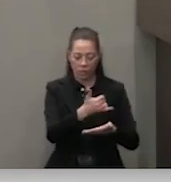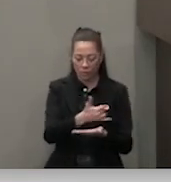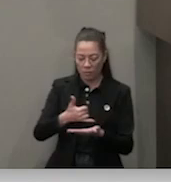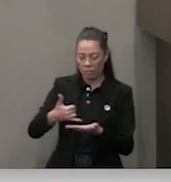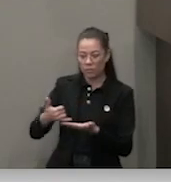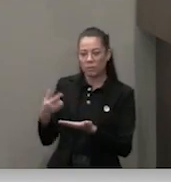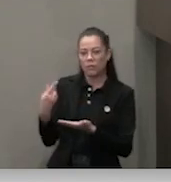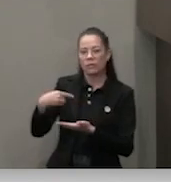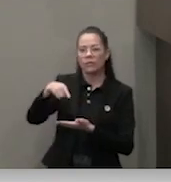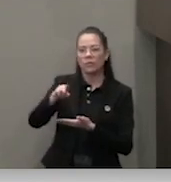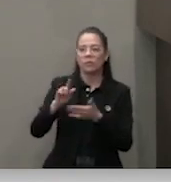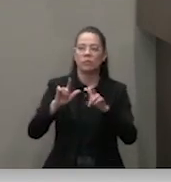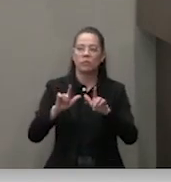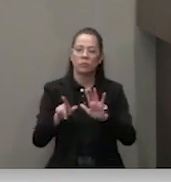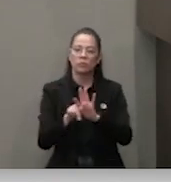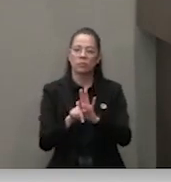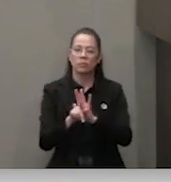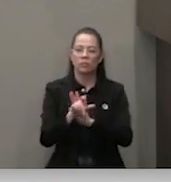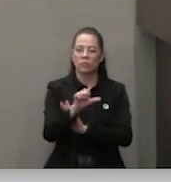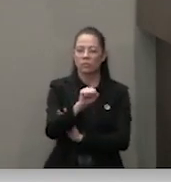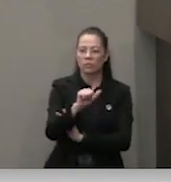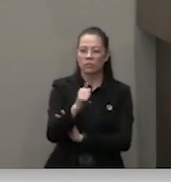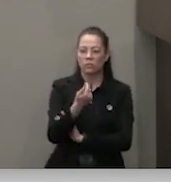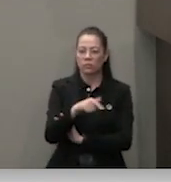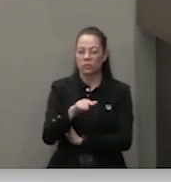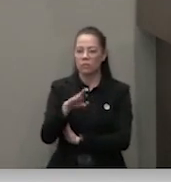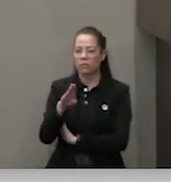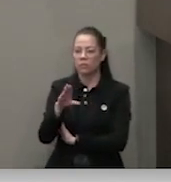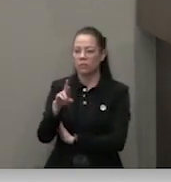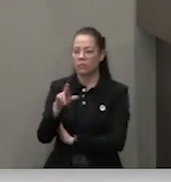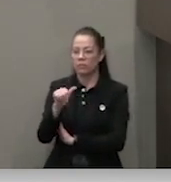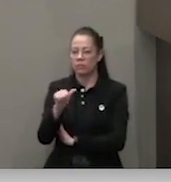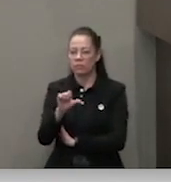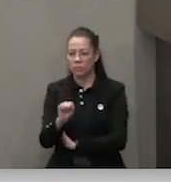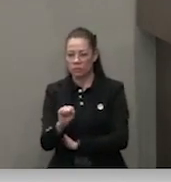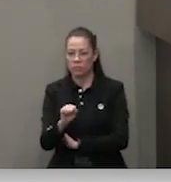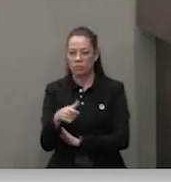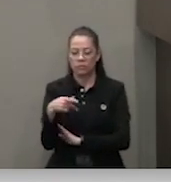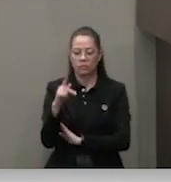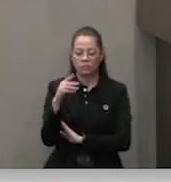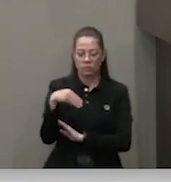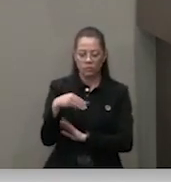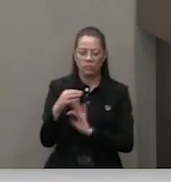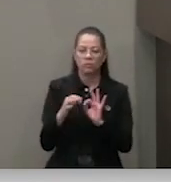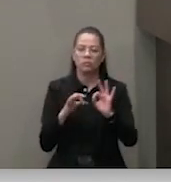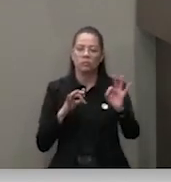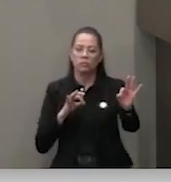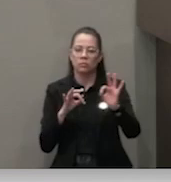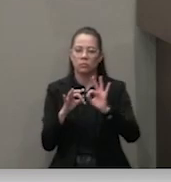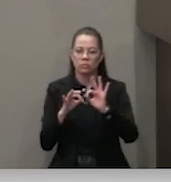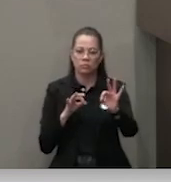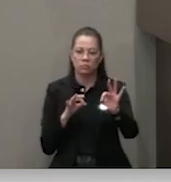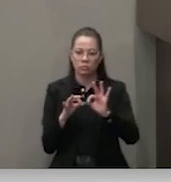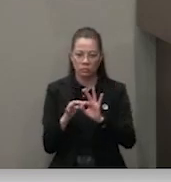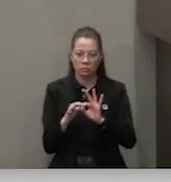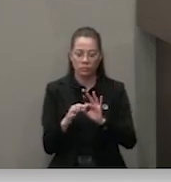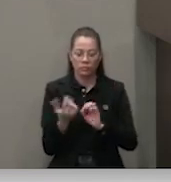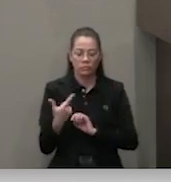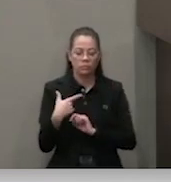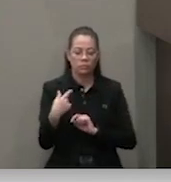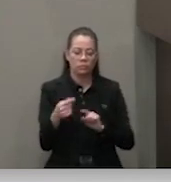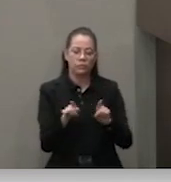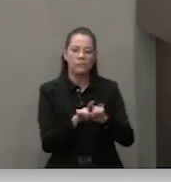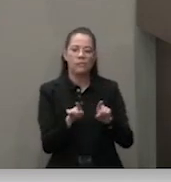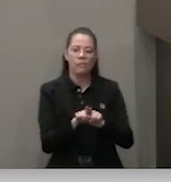São braas se eu não me engano vai ser 2 Km 3,5 de asfalto até San Roque tá saindo um trecho até